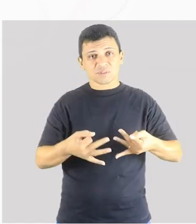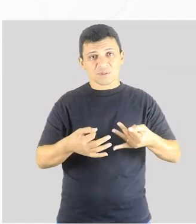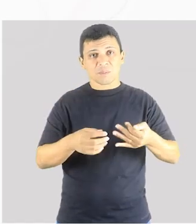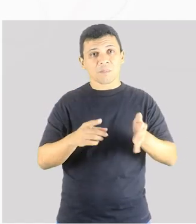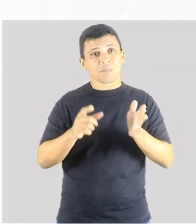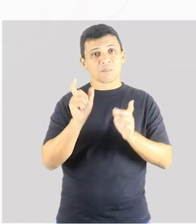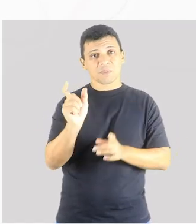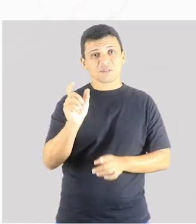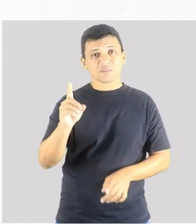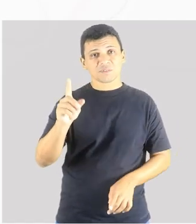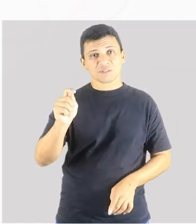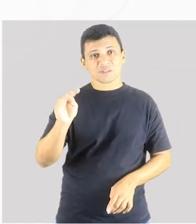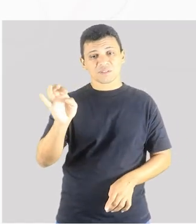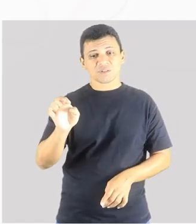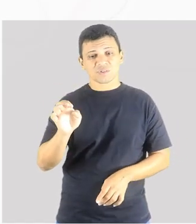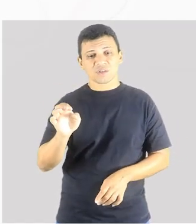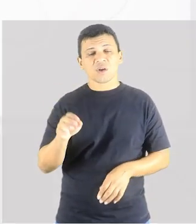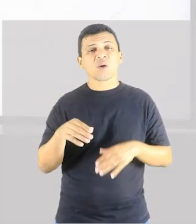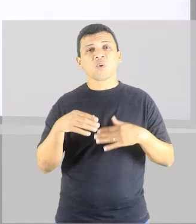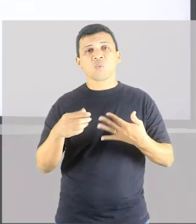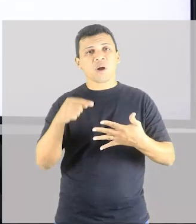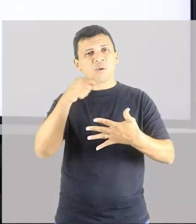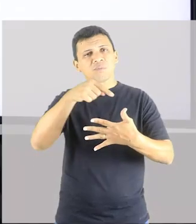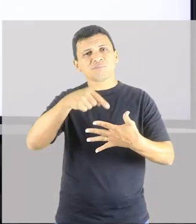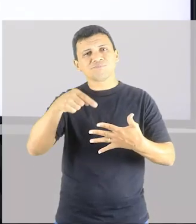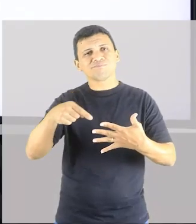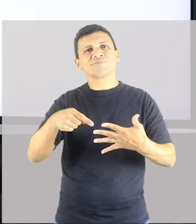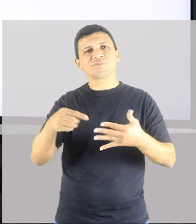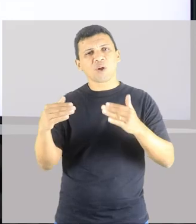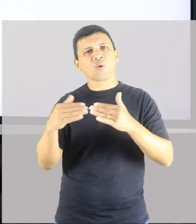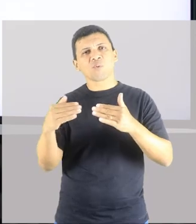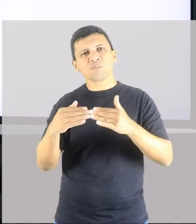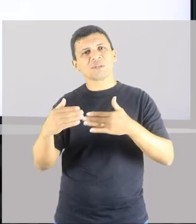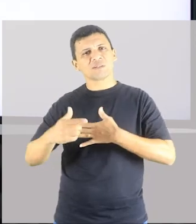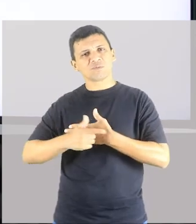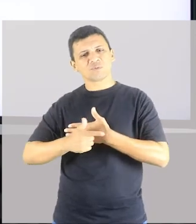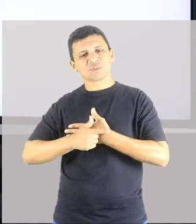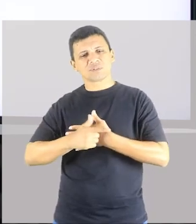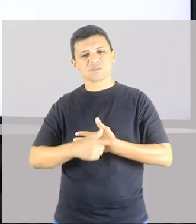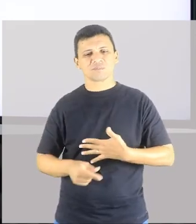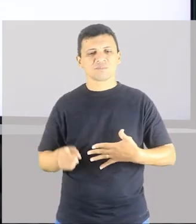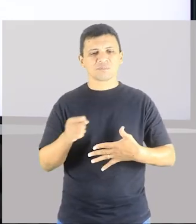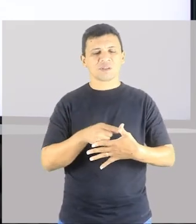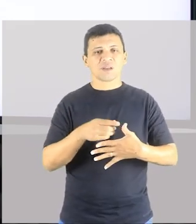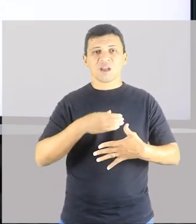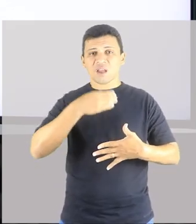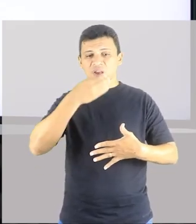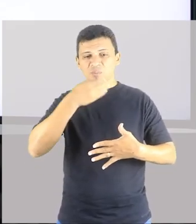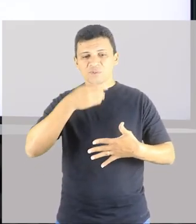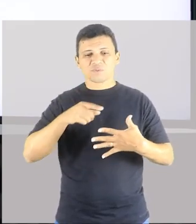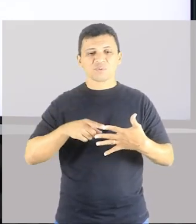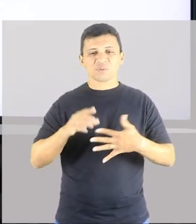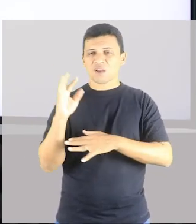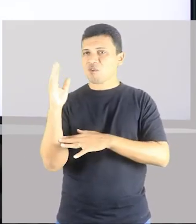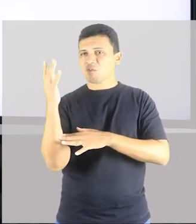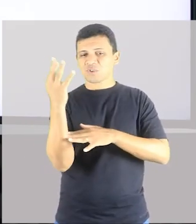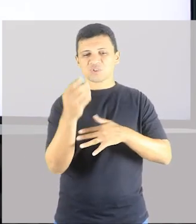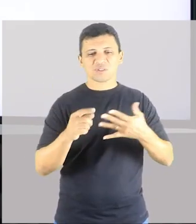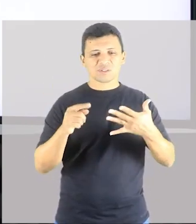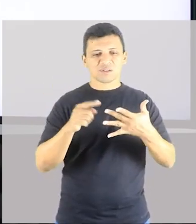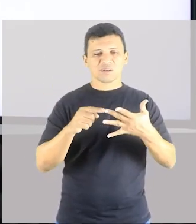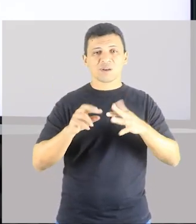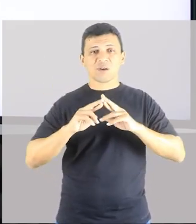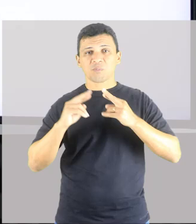a alternativa que inclui uma dessas funções? Será que date é uma fruta, é um vegetal, é